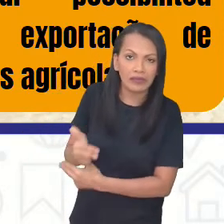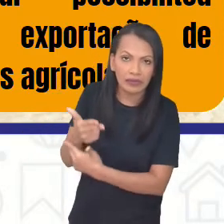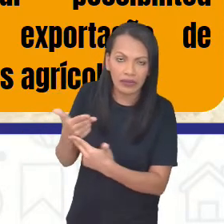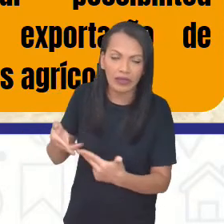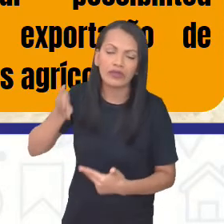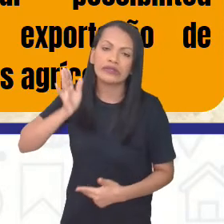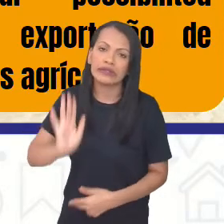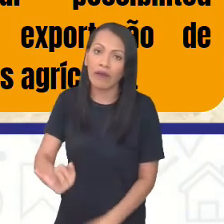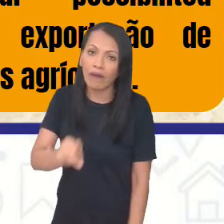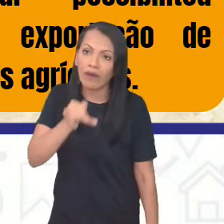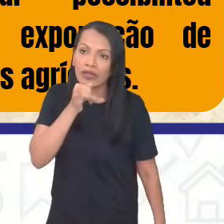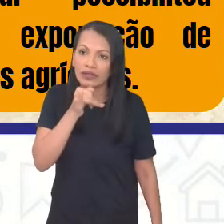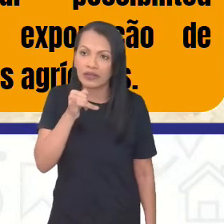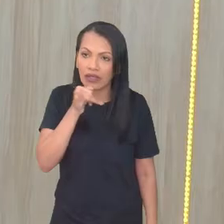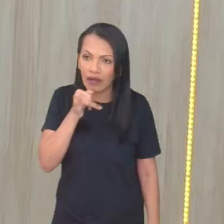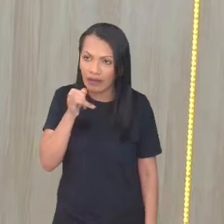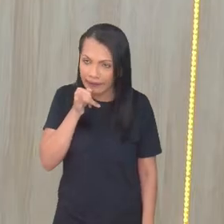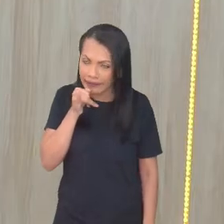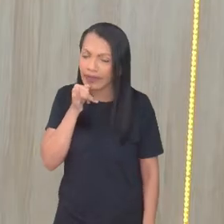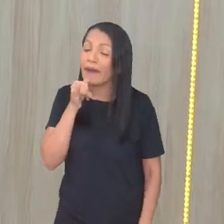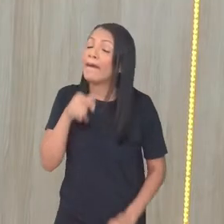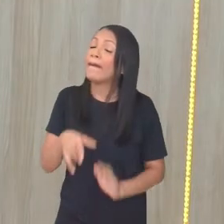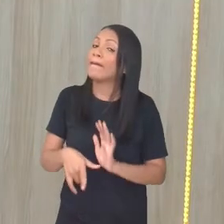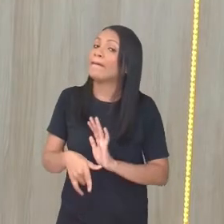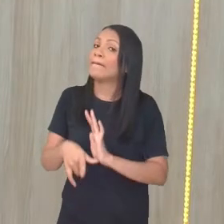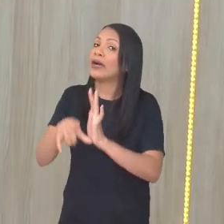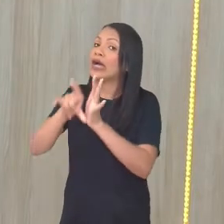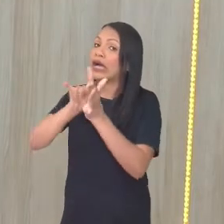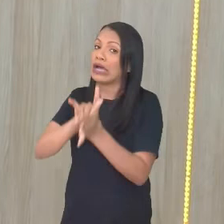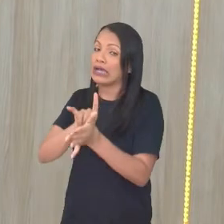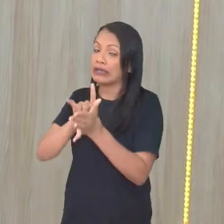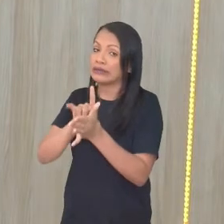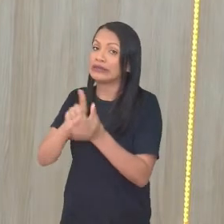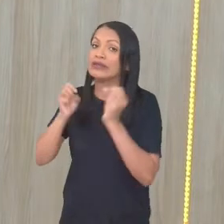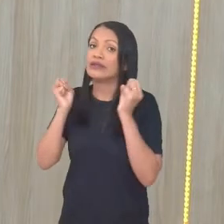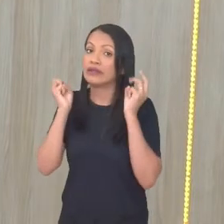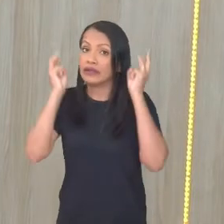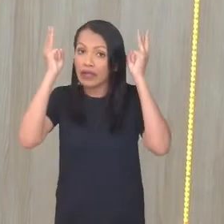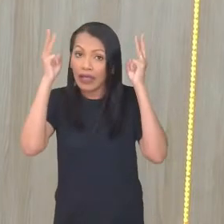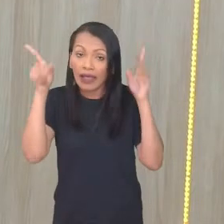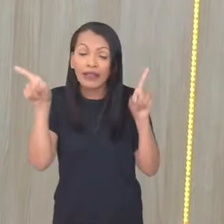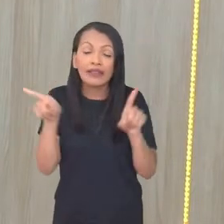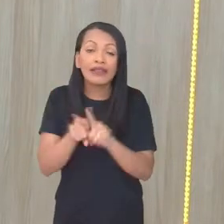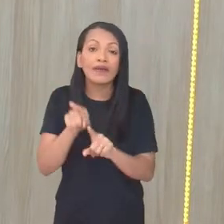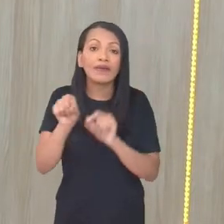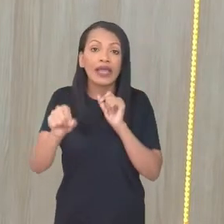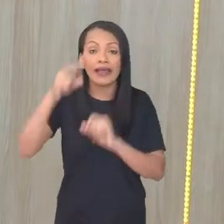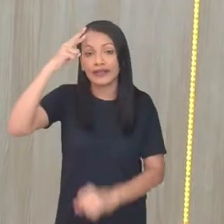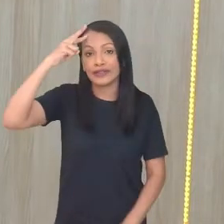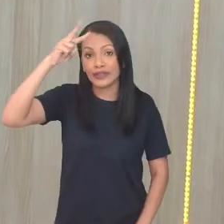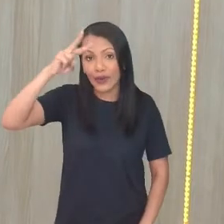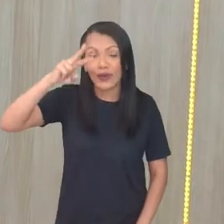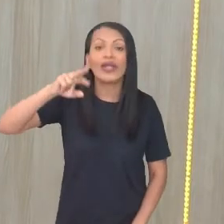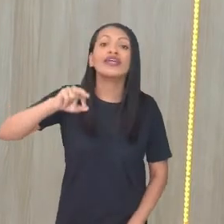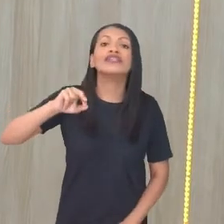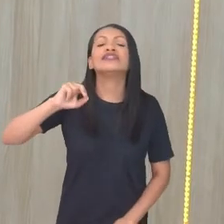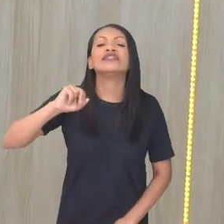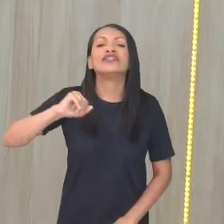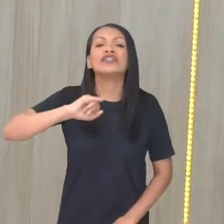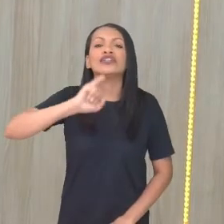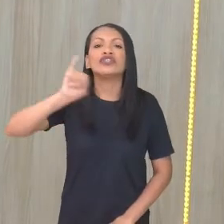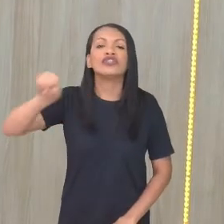do que seria a cové. Mas um pouco antes de Moisés, a gente tem a história de José. E José, dentro